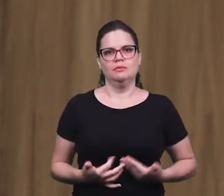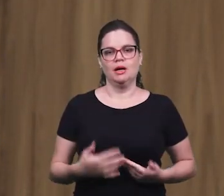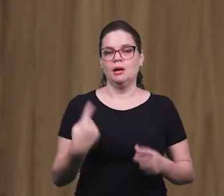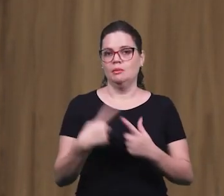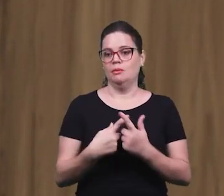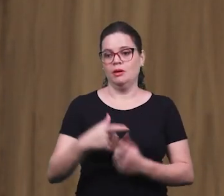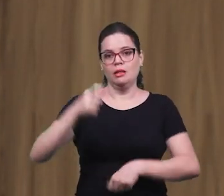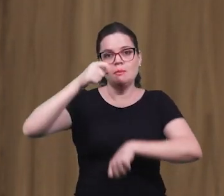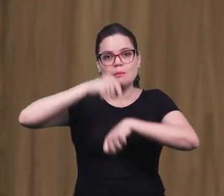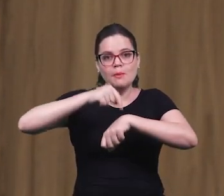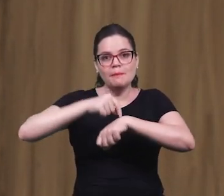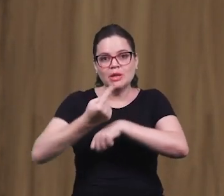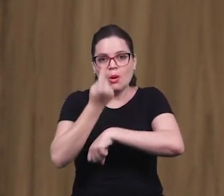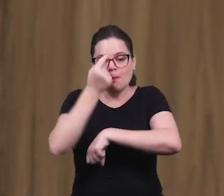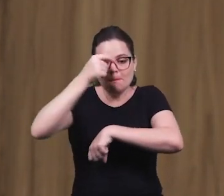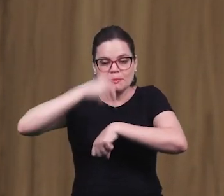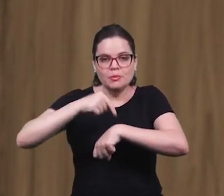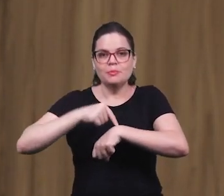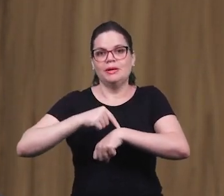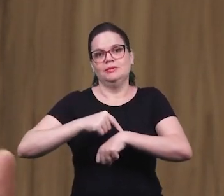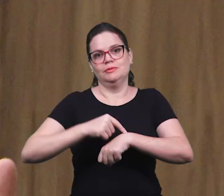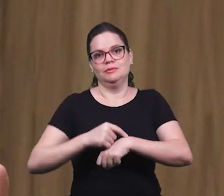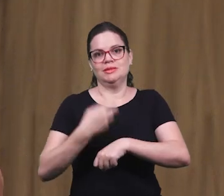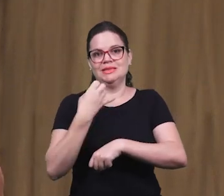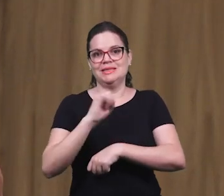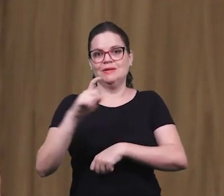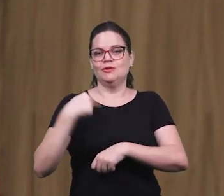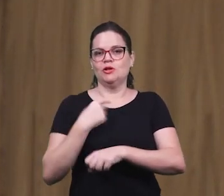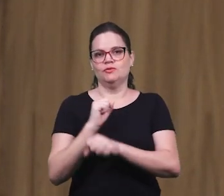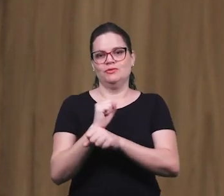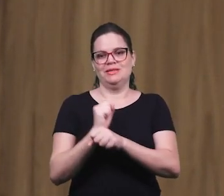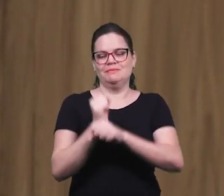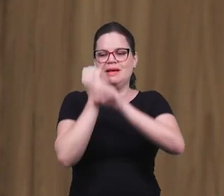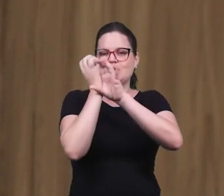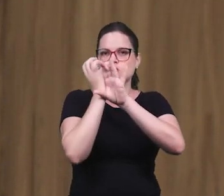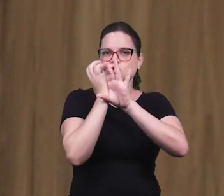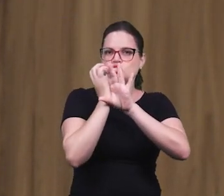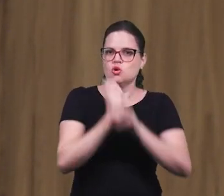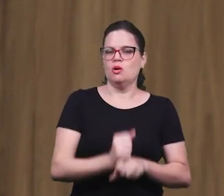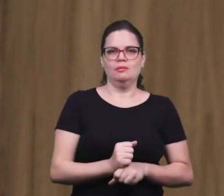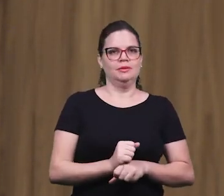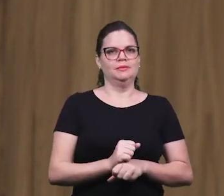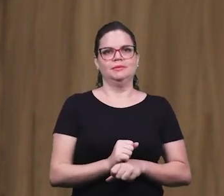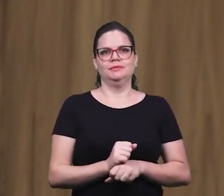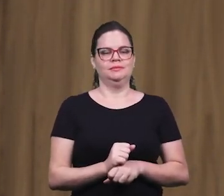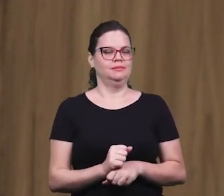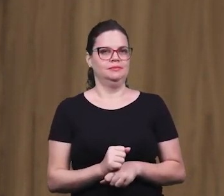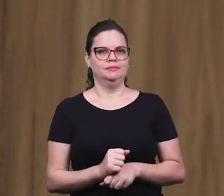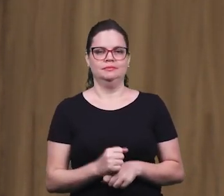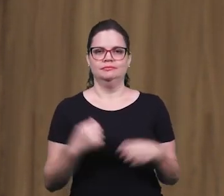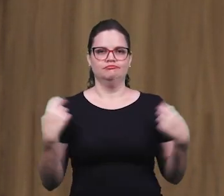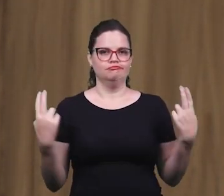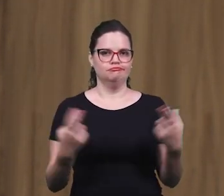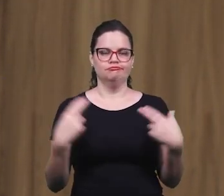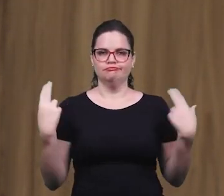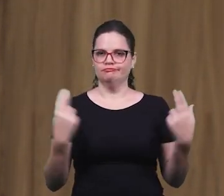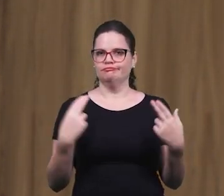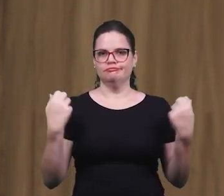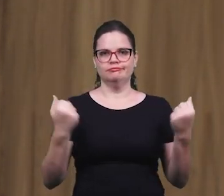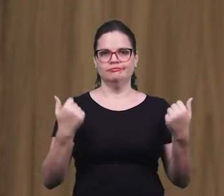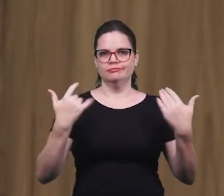assim, se nós formos esperar ou contabilizar isso, não podemos